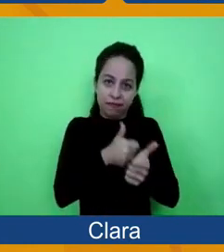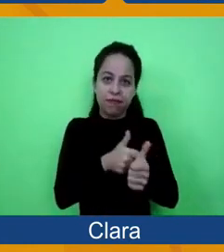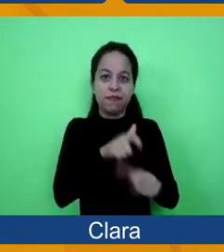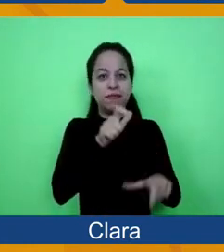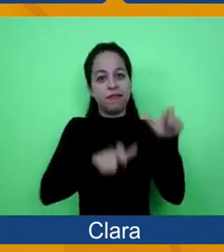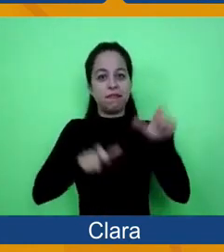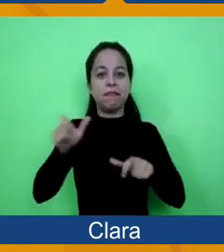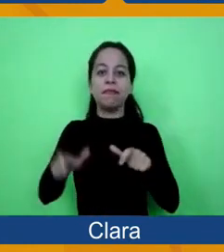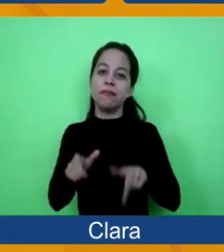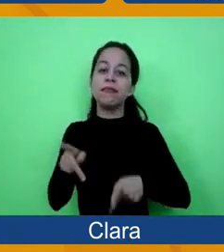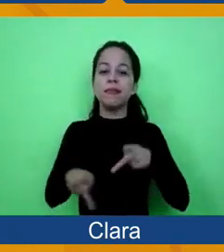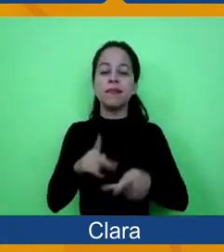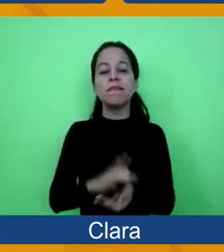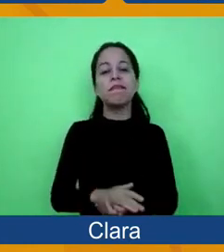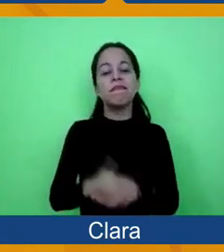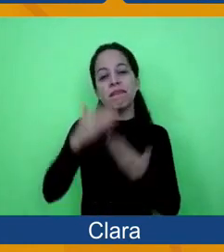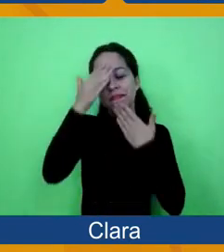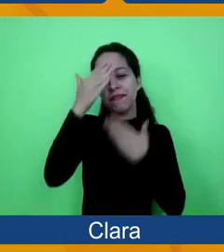Obrigada mais uma vez.